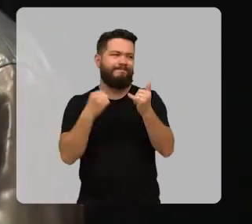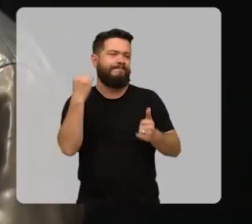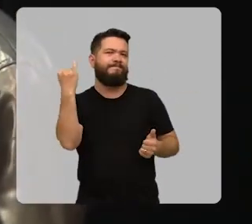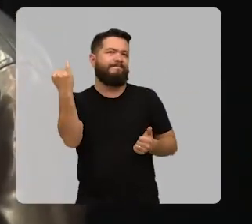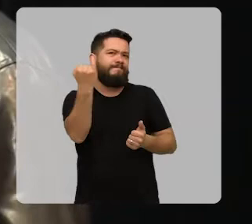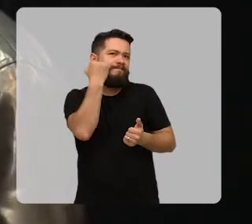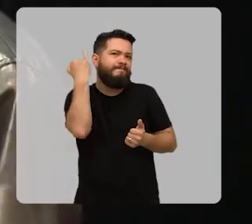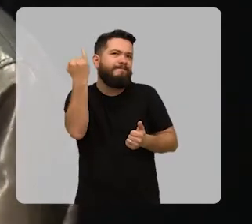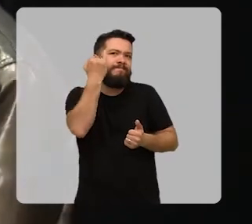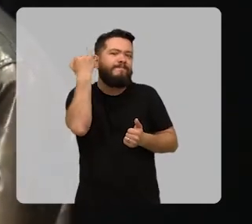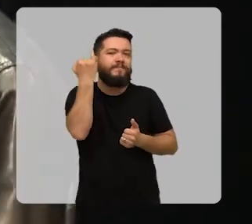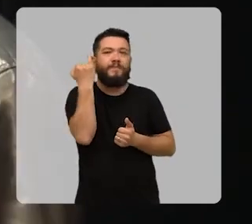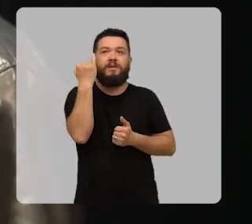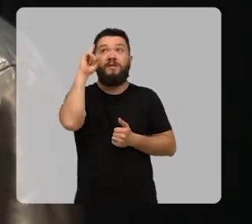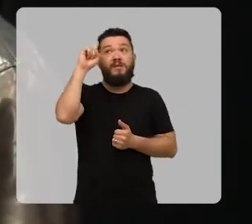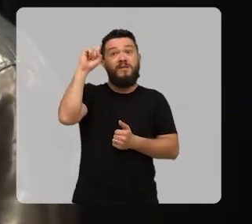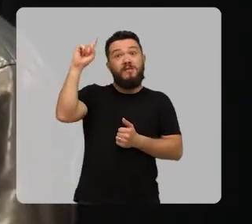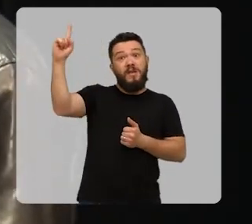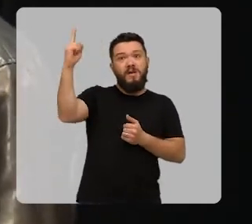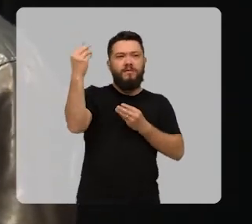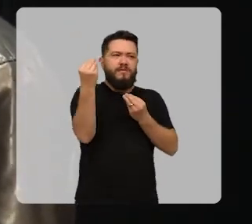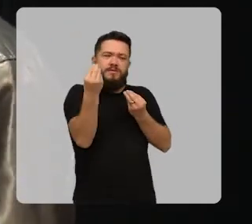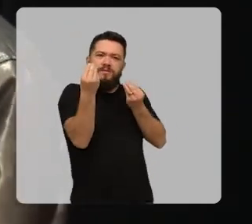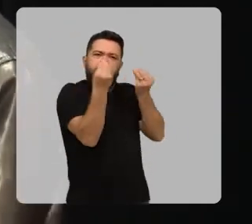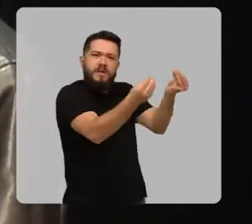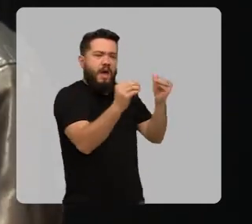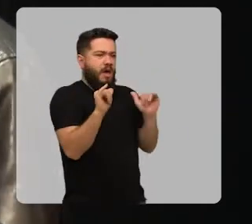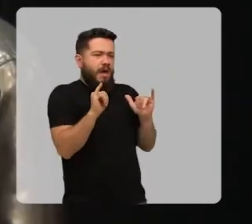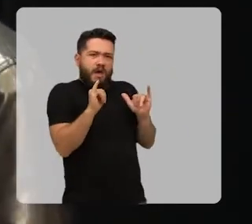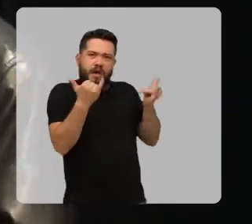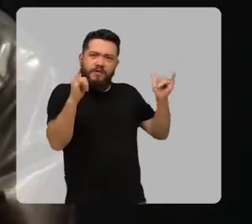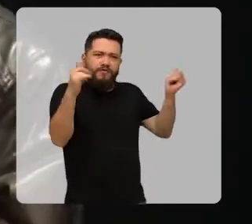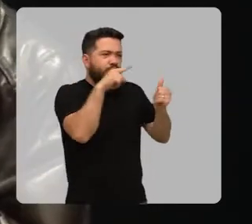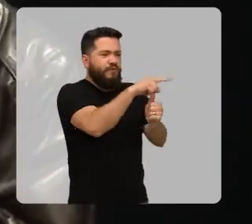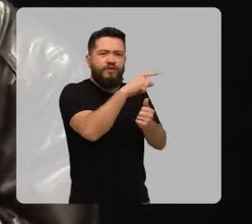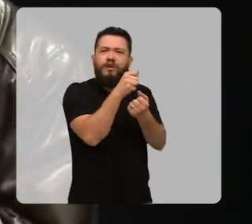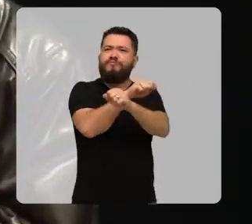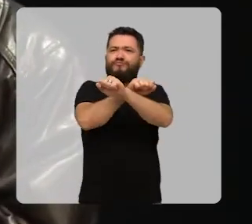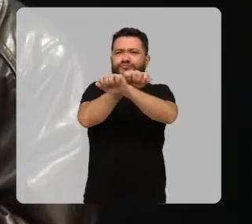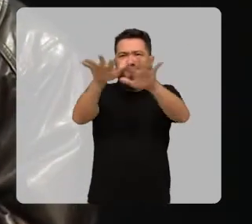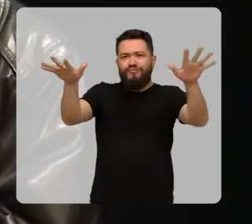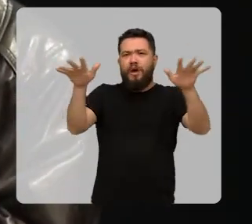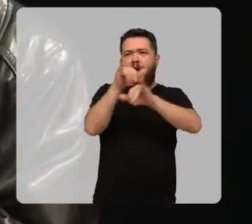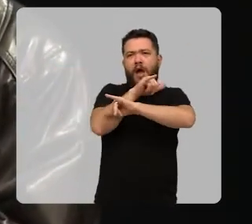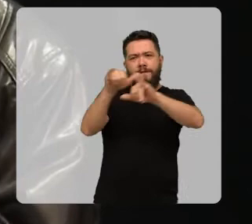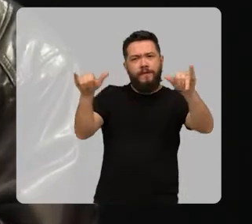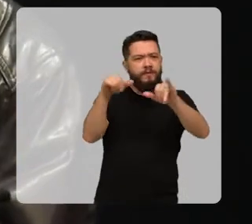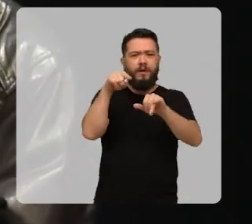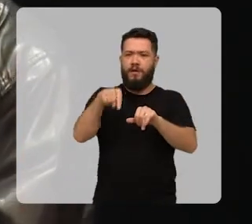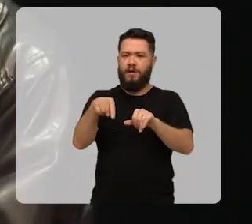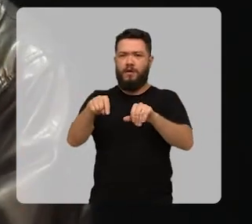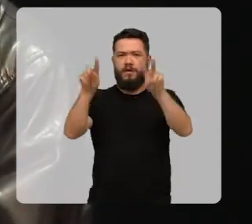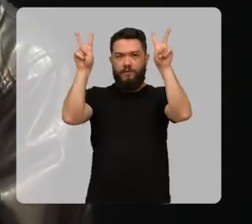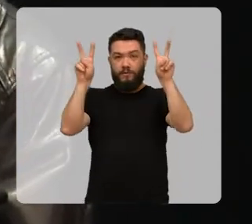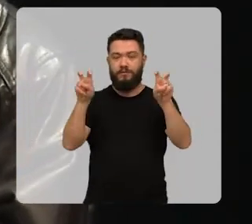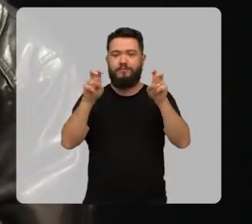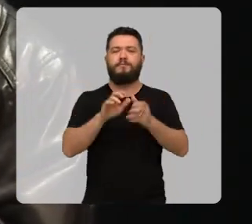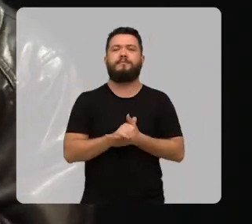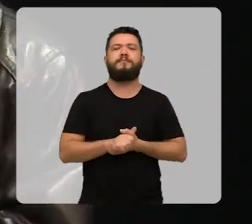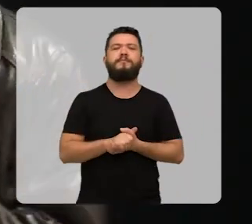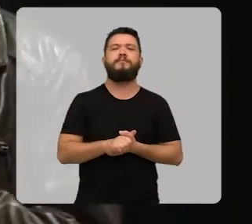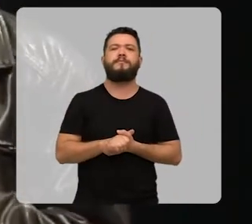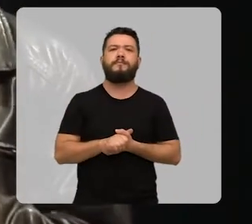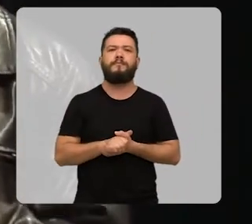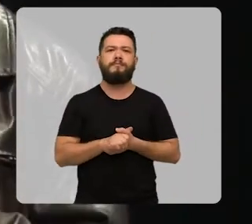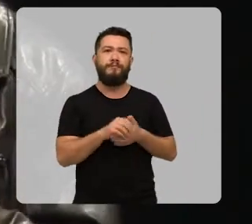bacana que Deus te dê energia para você continuar falando sobre isso obrigado quero fazer duas perguntas primeiro